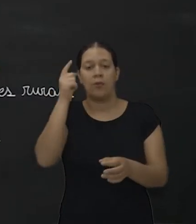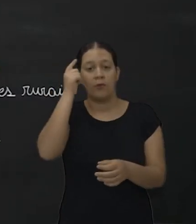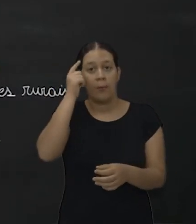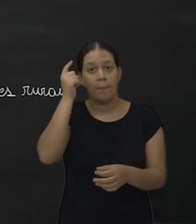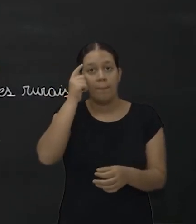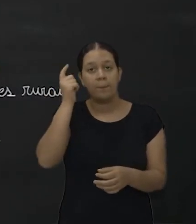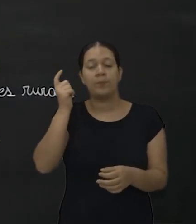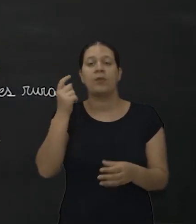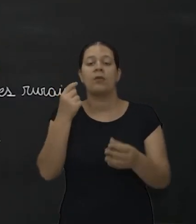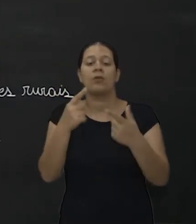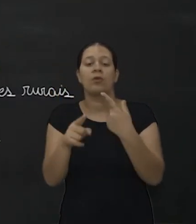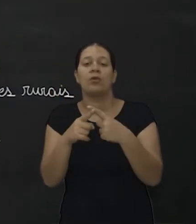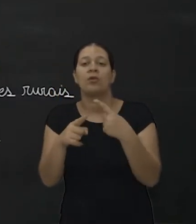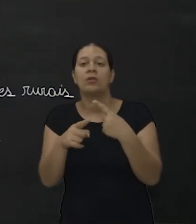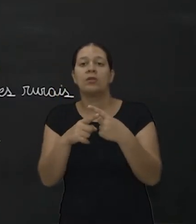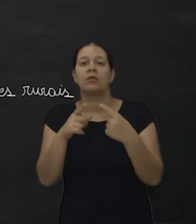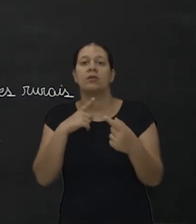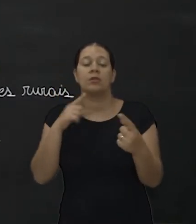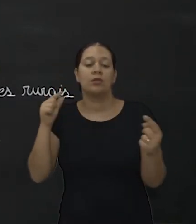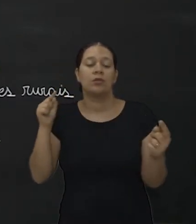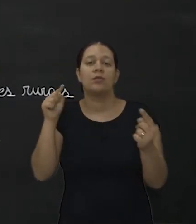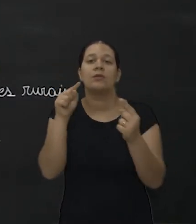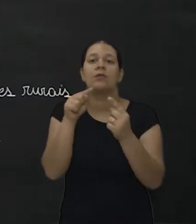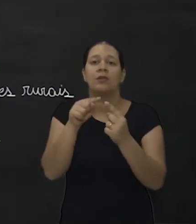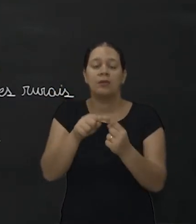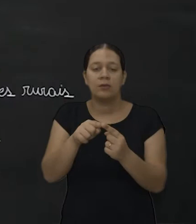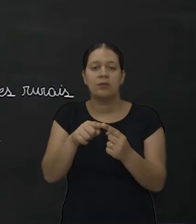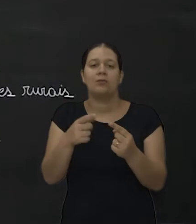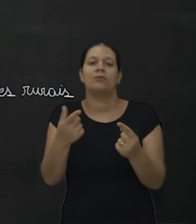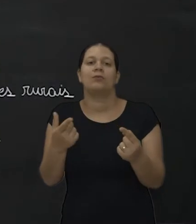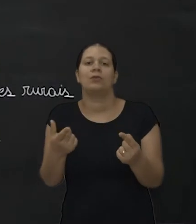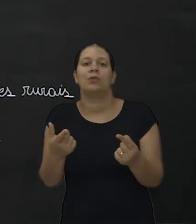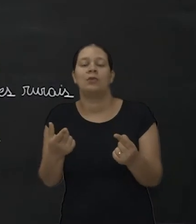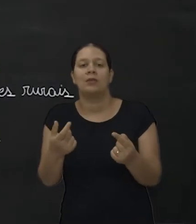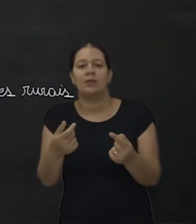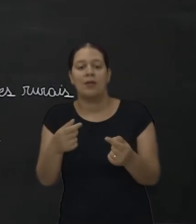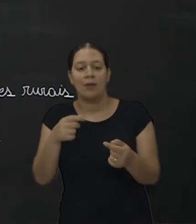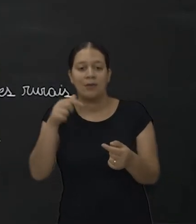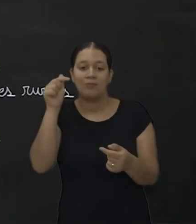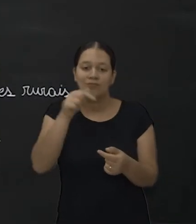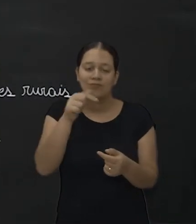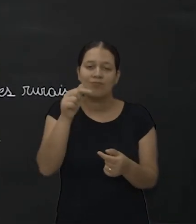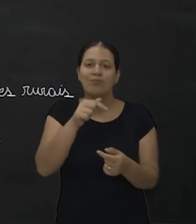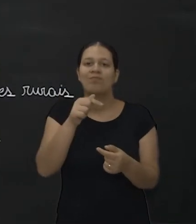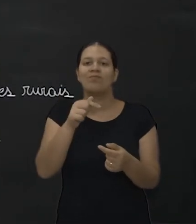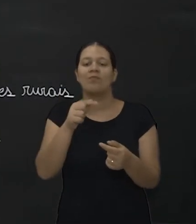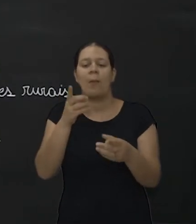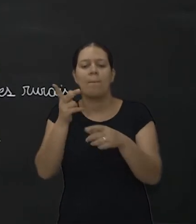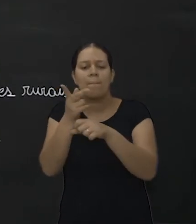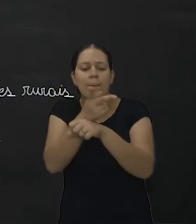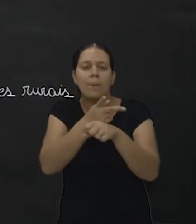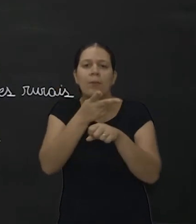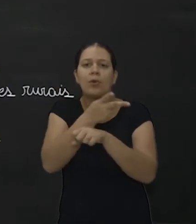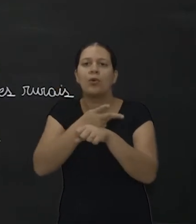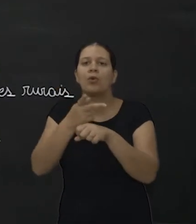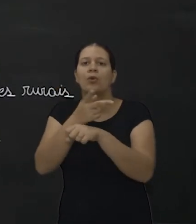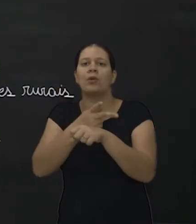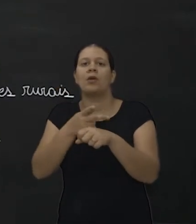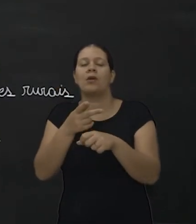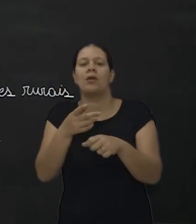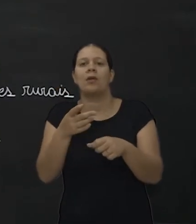forma porque tinha um objetivo de exploração. Desde os primeiros documentos que se tem registro